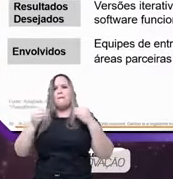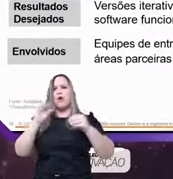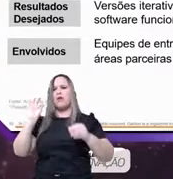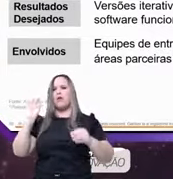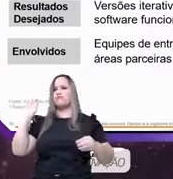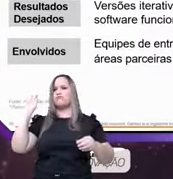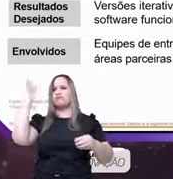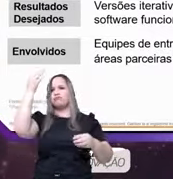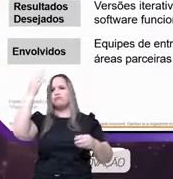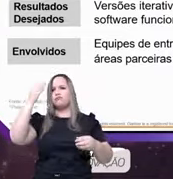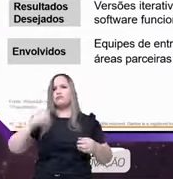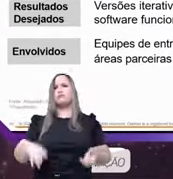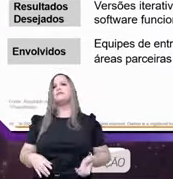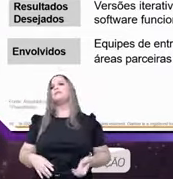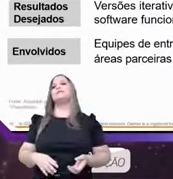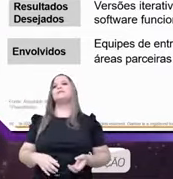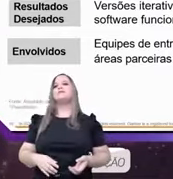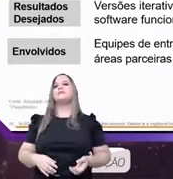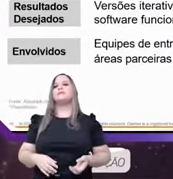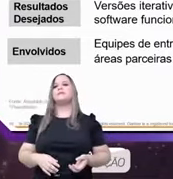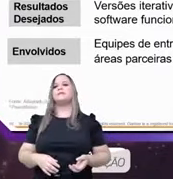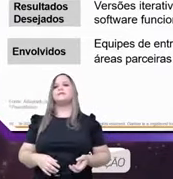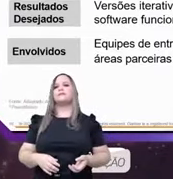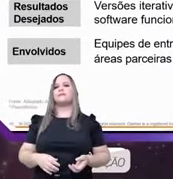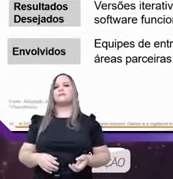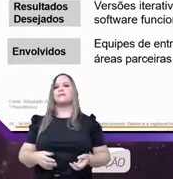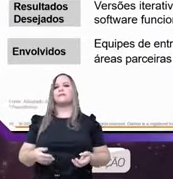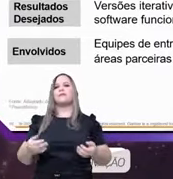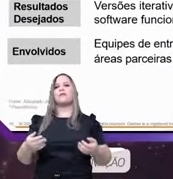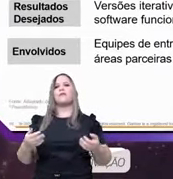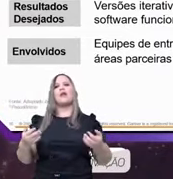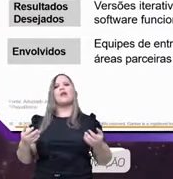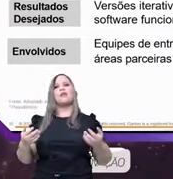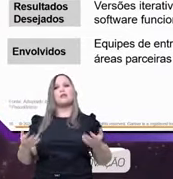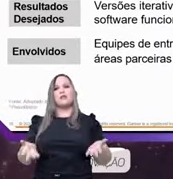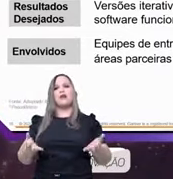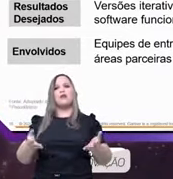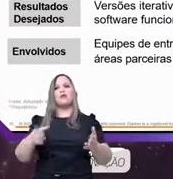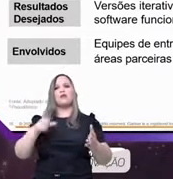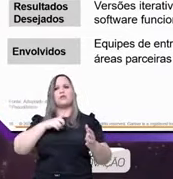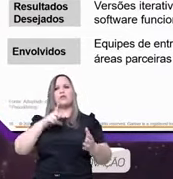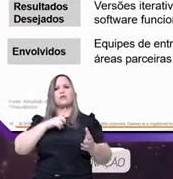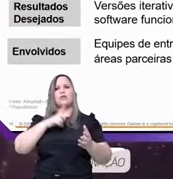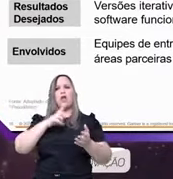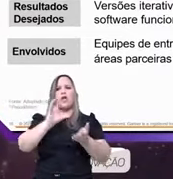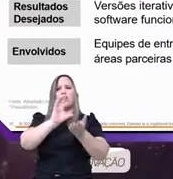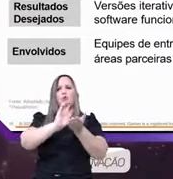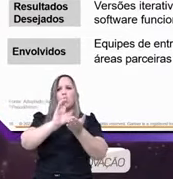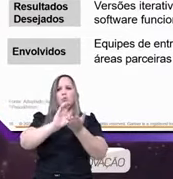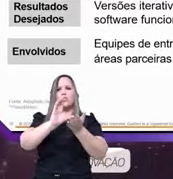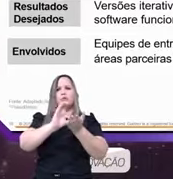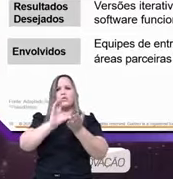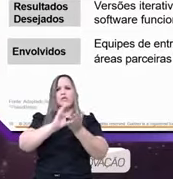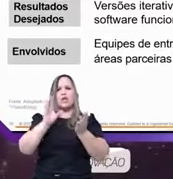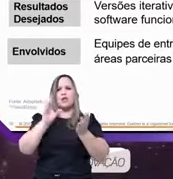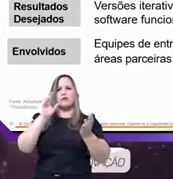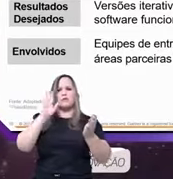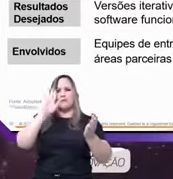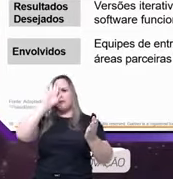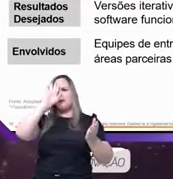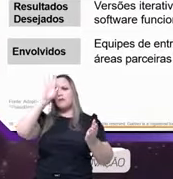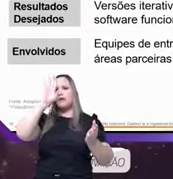nome é fictício, tá? Mas que utilizou esse conceito, e ela tirou aquele conceito